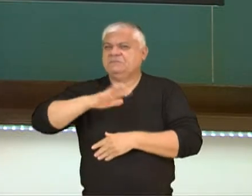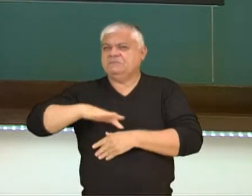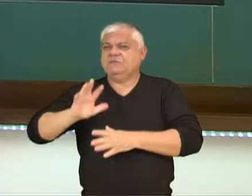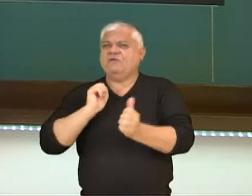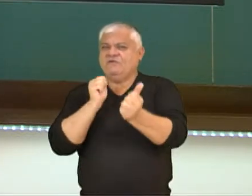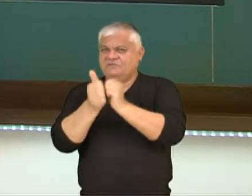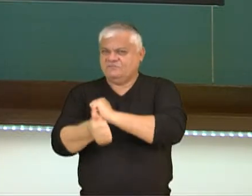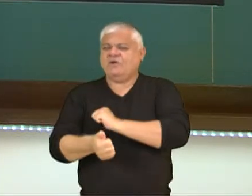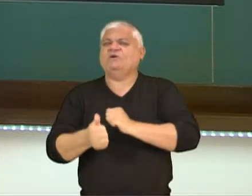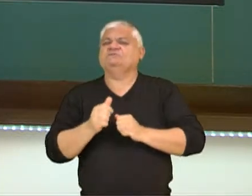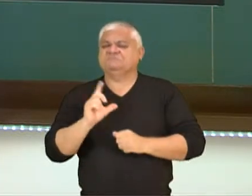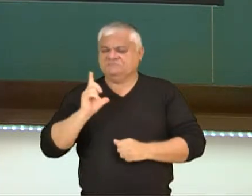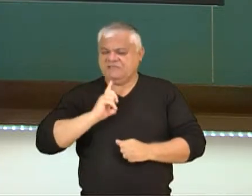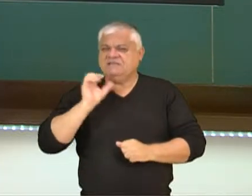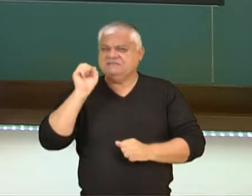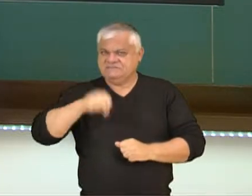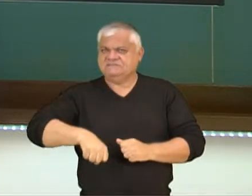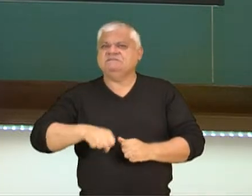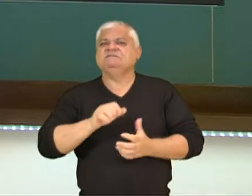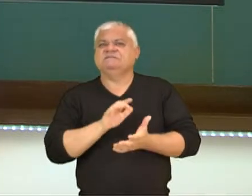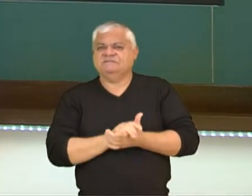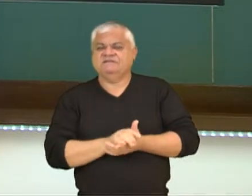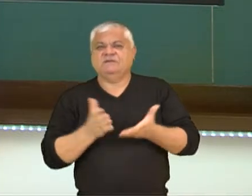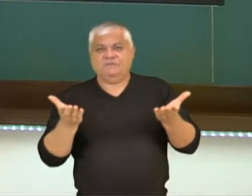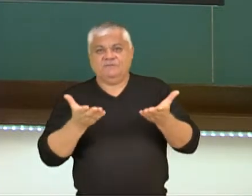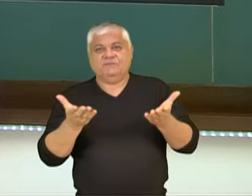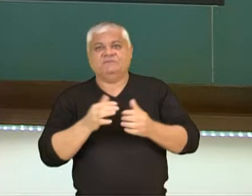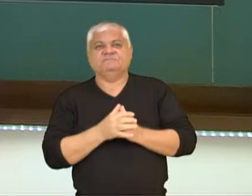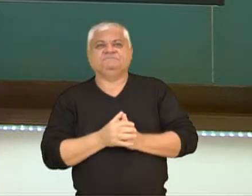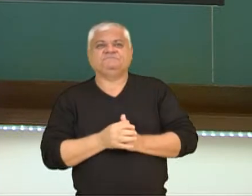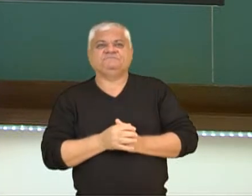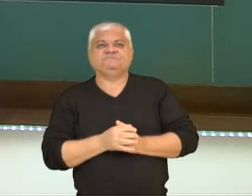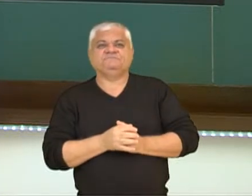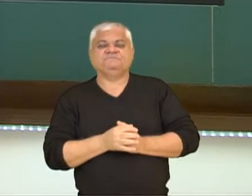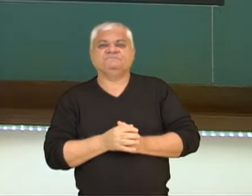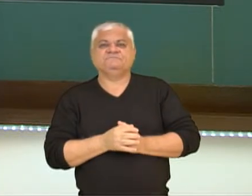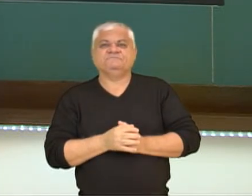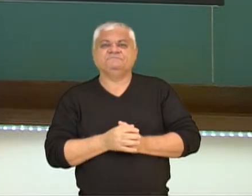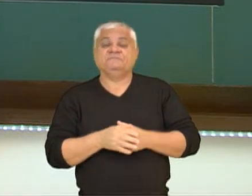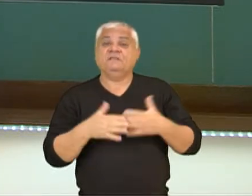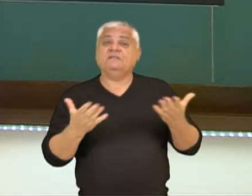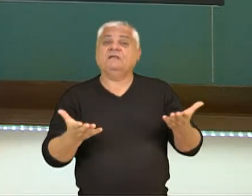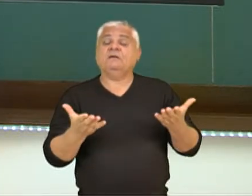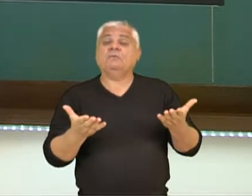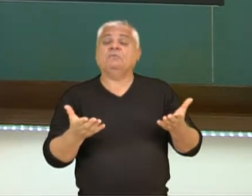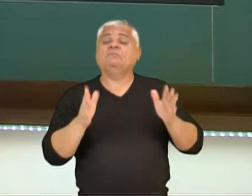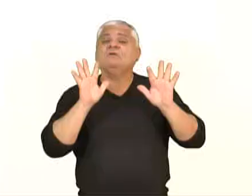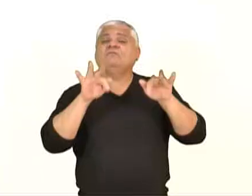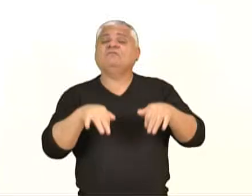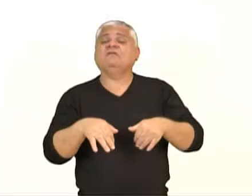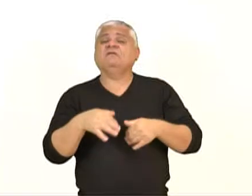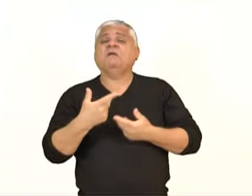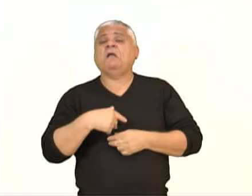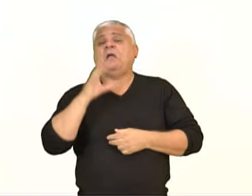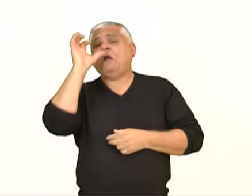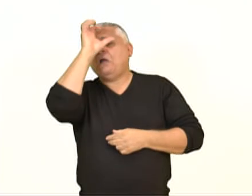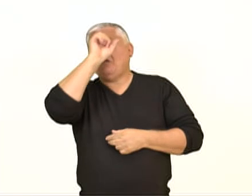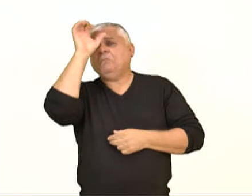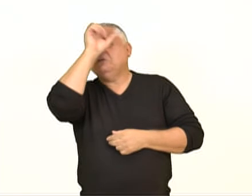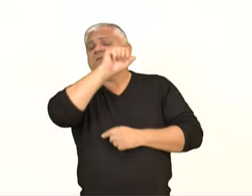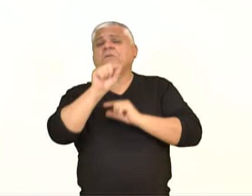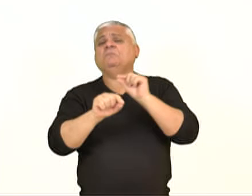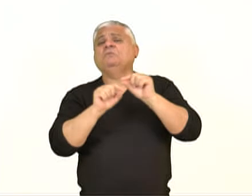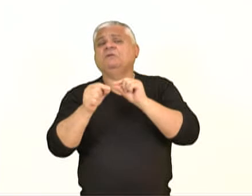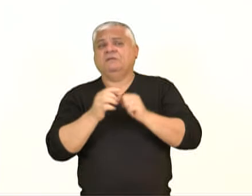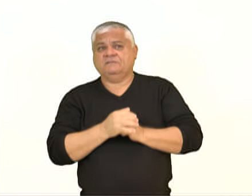produtiva, dentro desse esporte nas últimas décadas. Pois bem, então, para a gente encerrar, né, retomando, o que